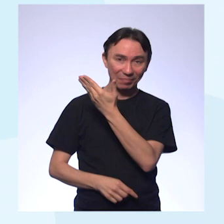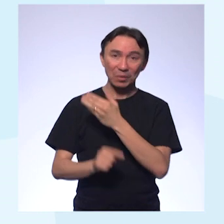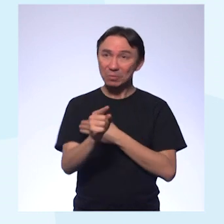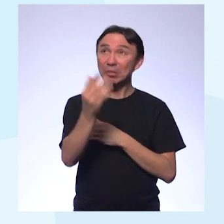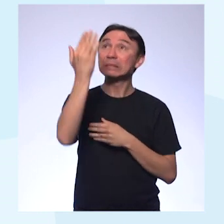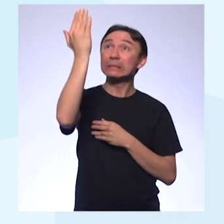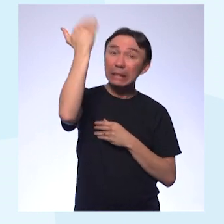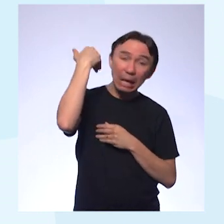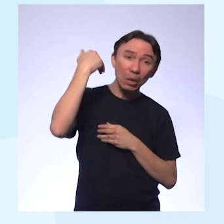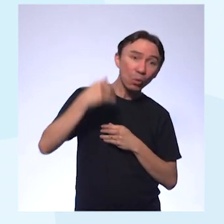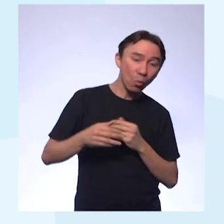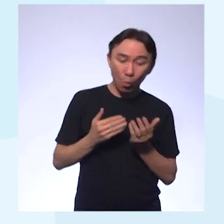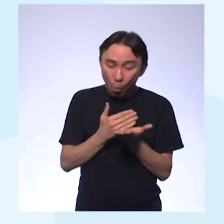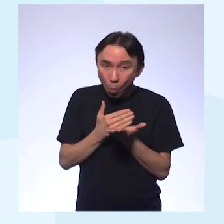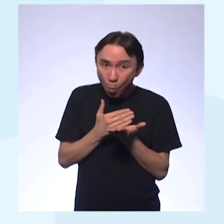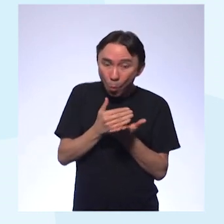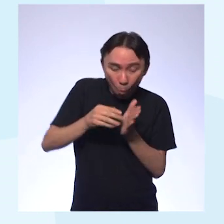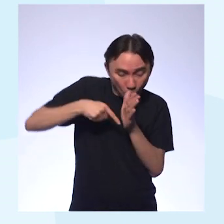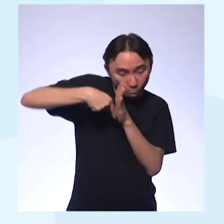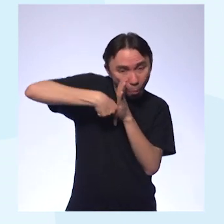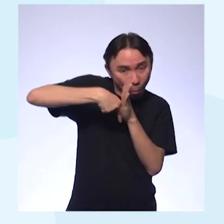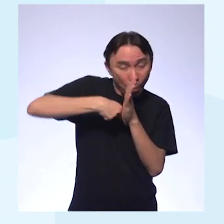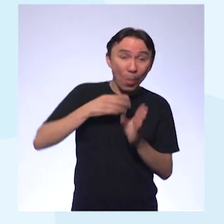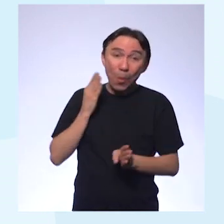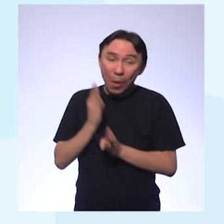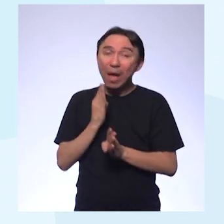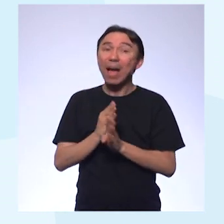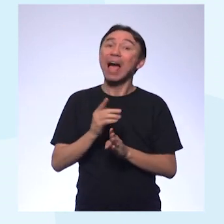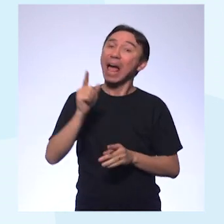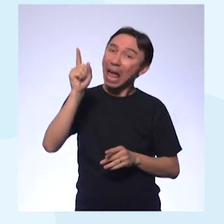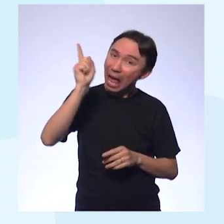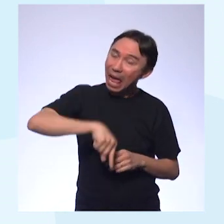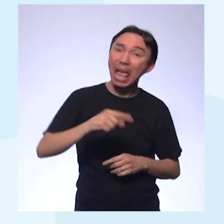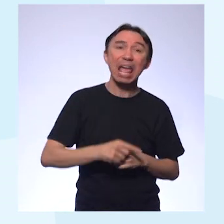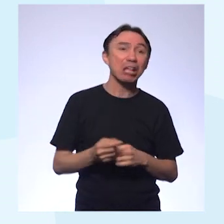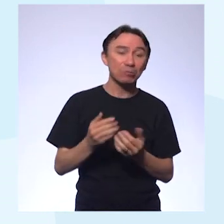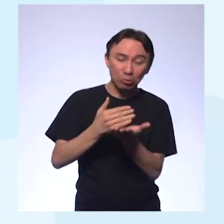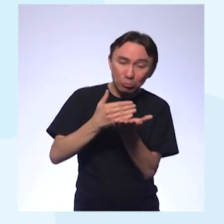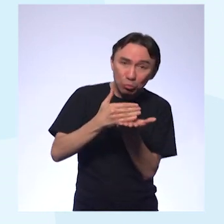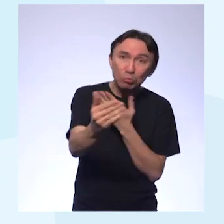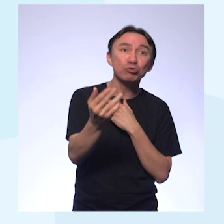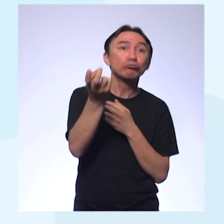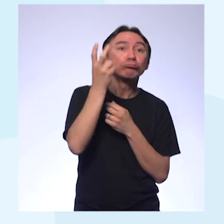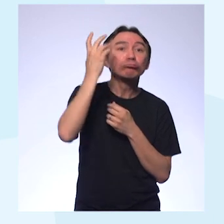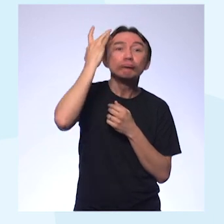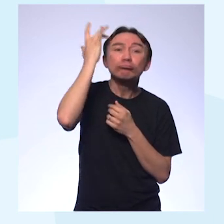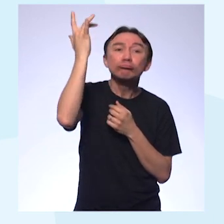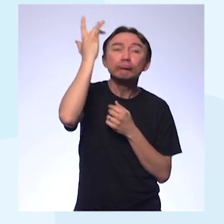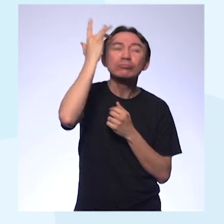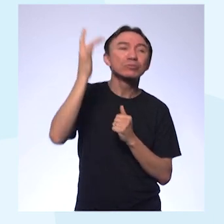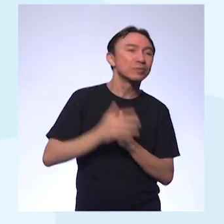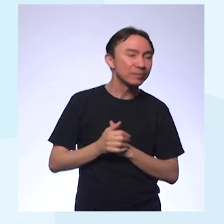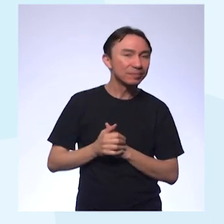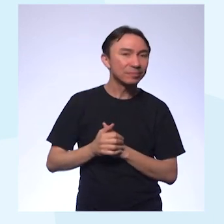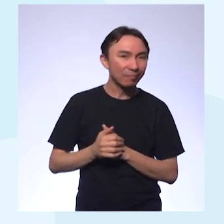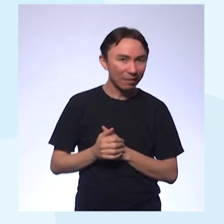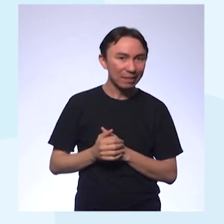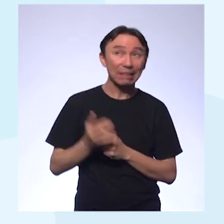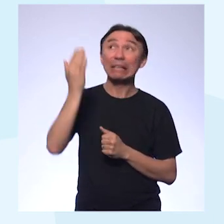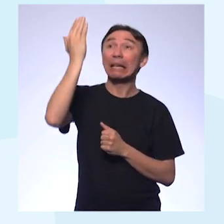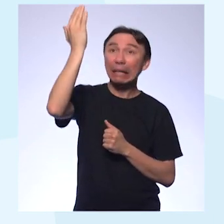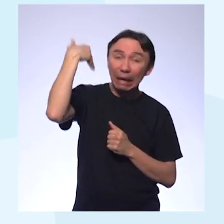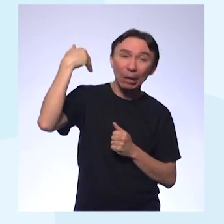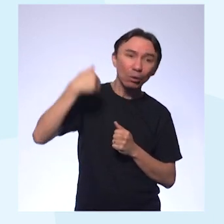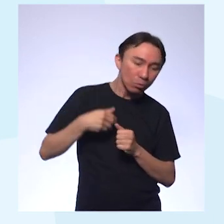mesmo é o começo de toda sabedoria. Então, repetindo, conhecer a si mesmo é